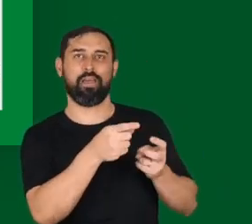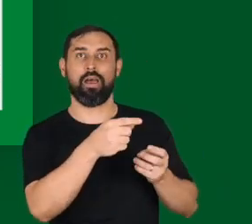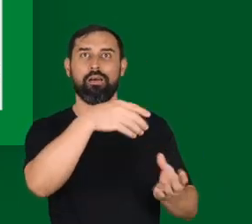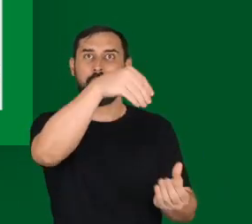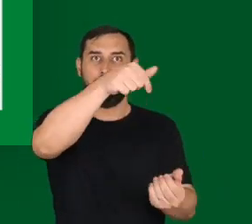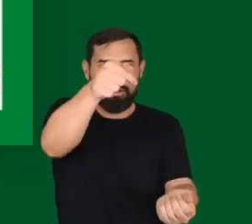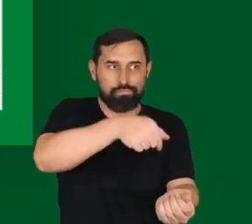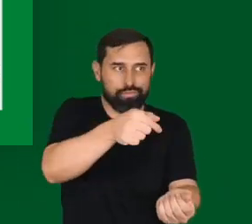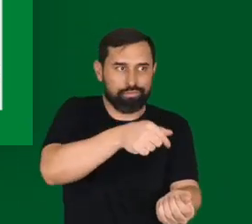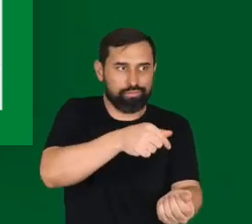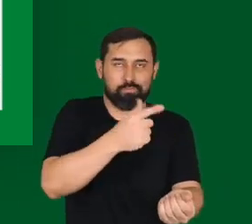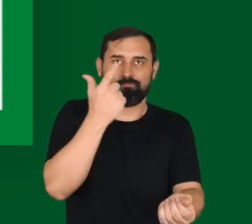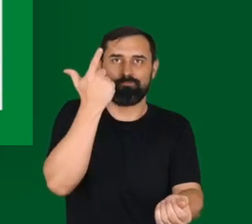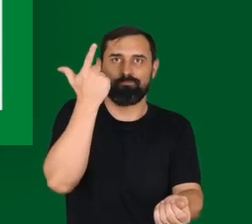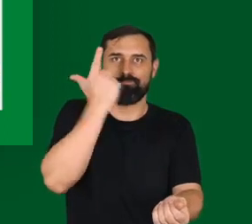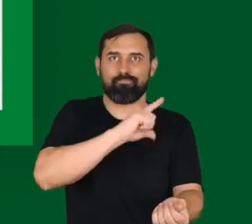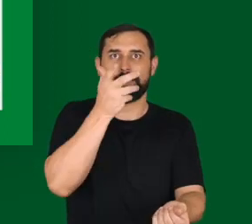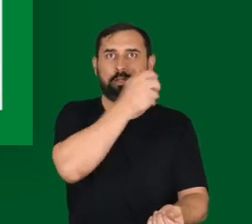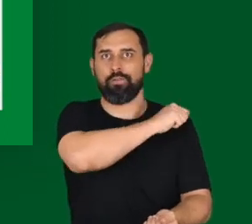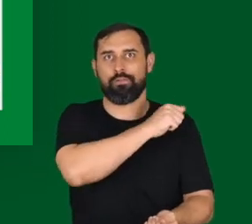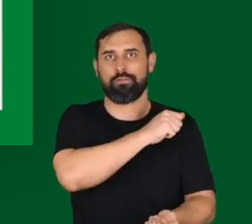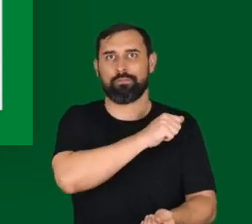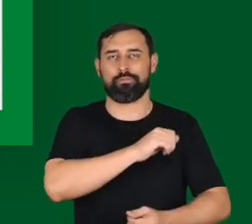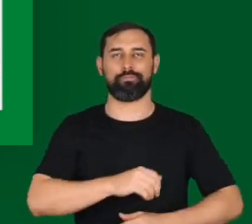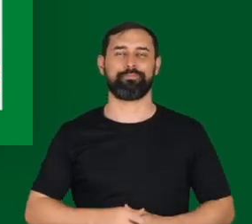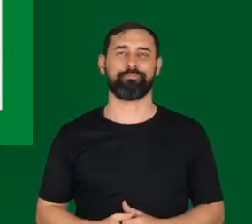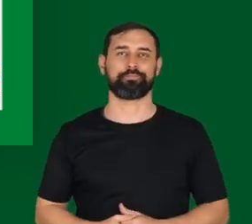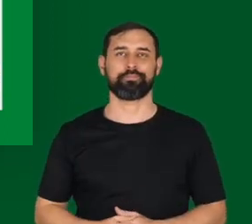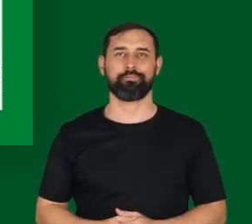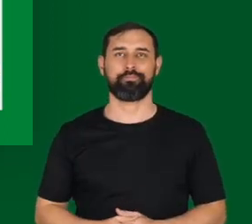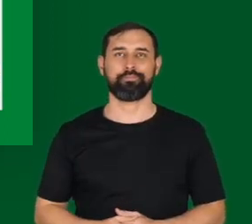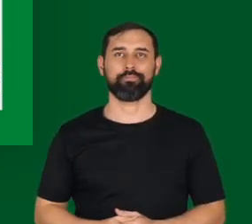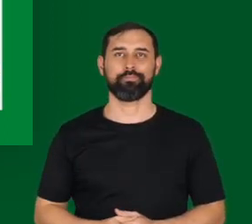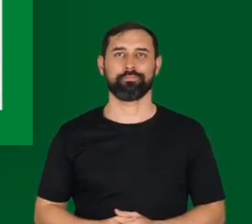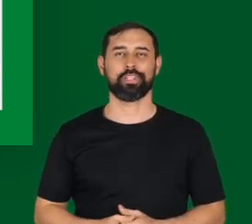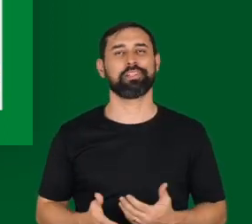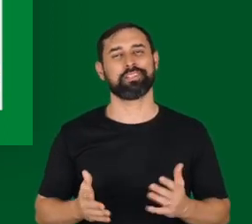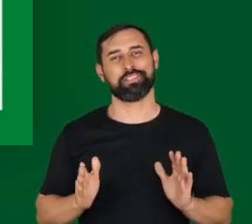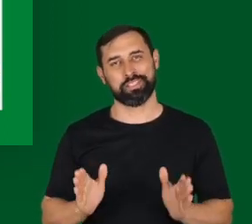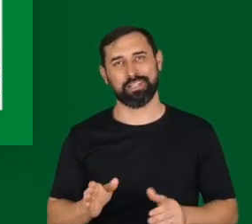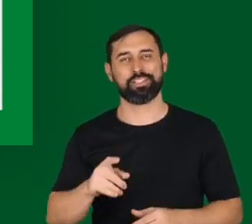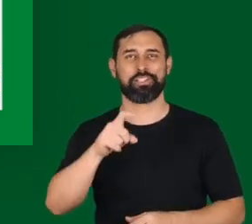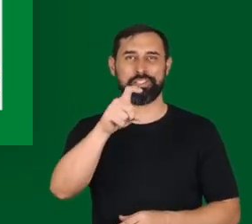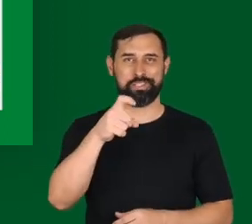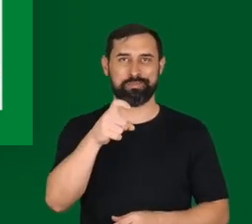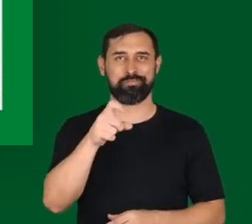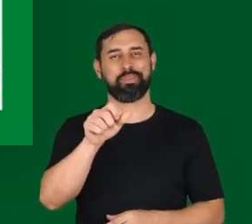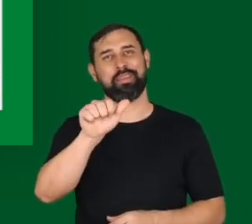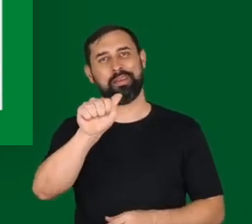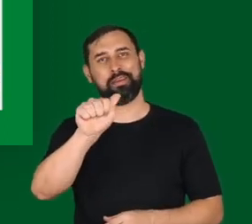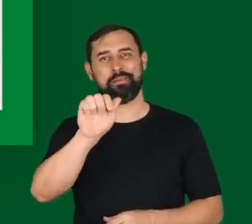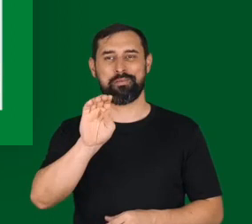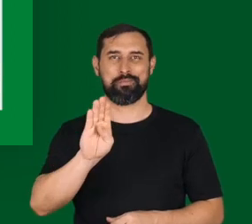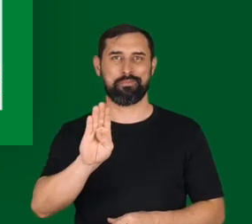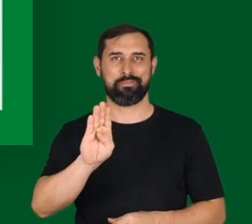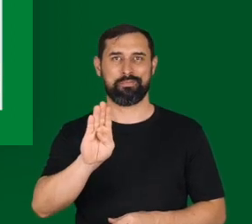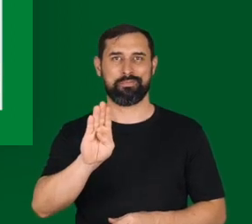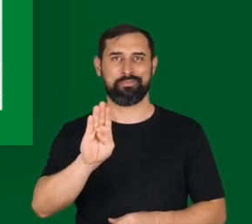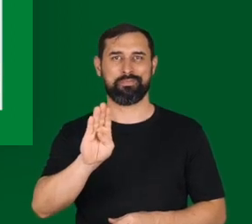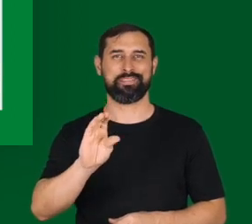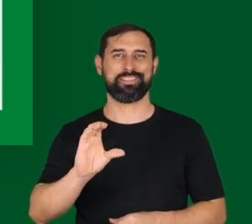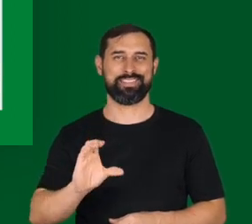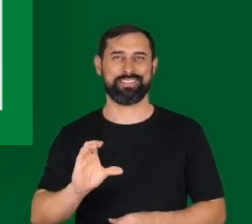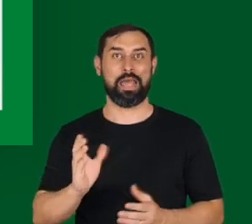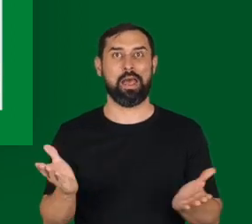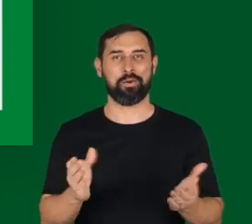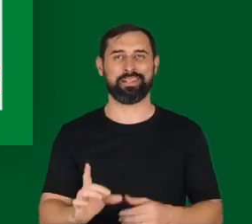termorregulação. Isso são sinais de que minha reposição volêmica está sendo efetiva. Então já falamos do X, do